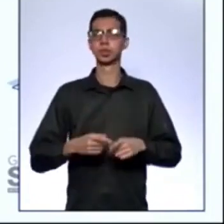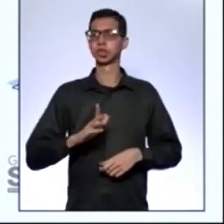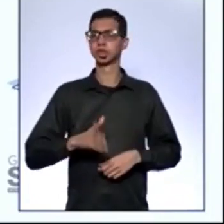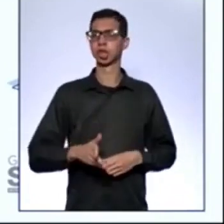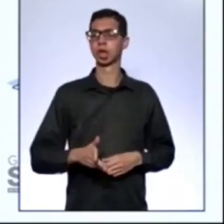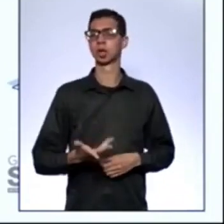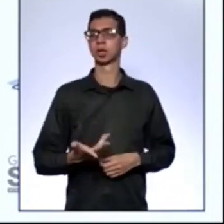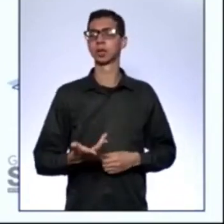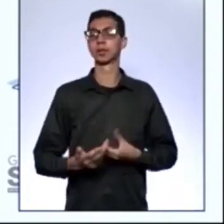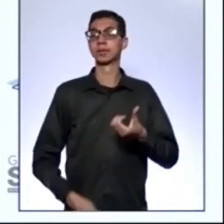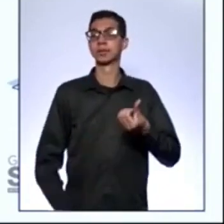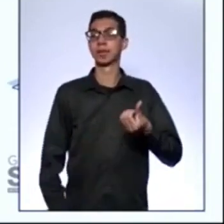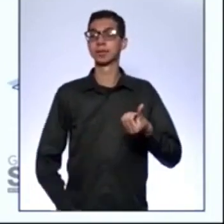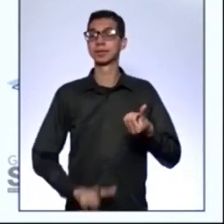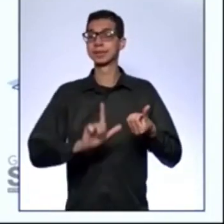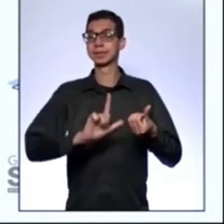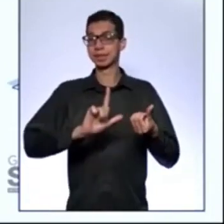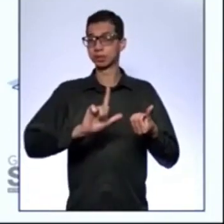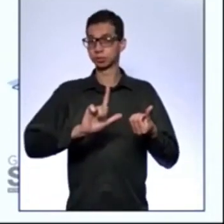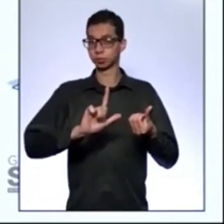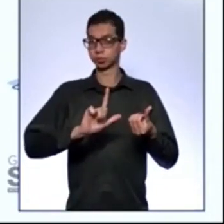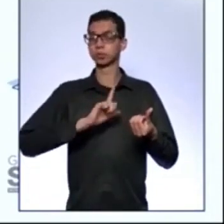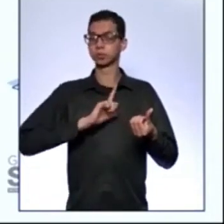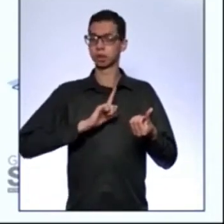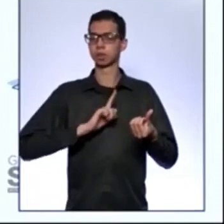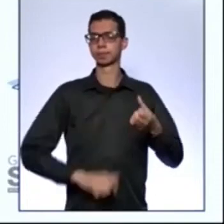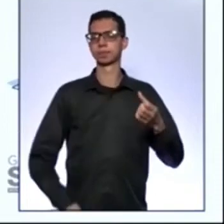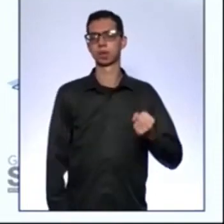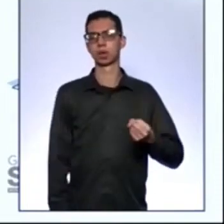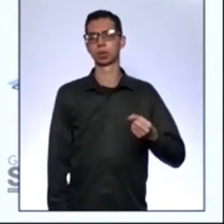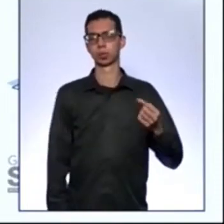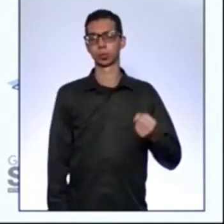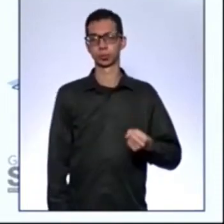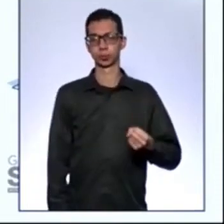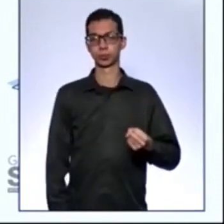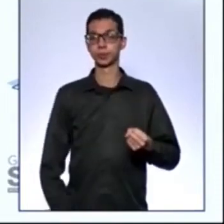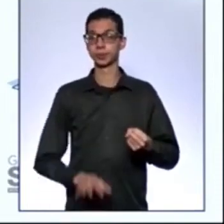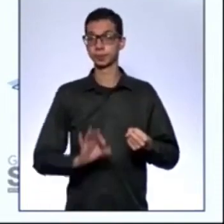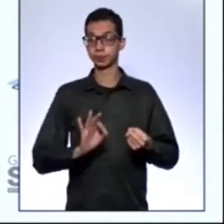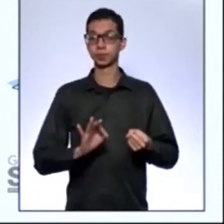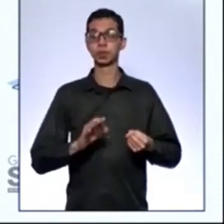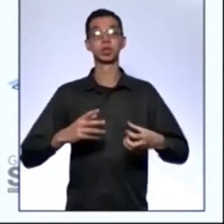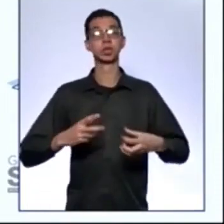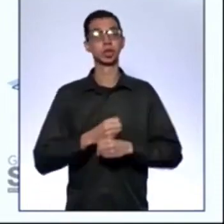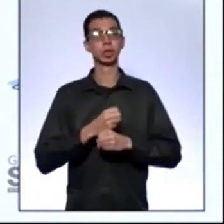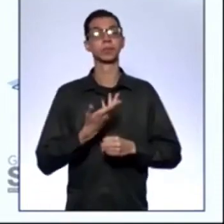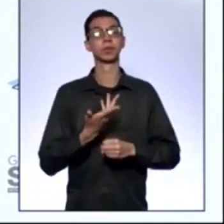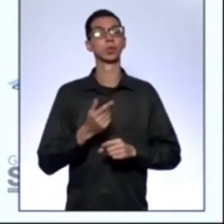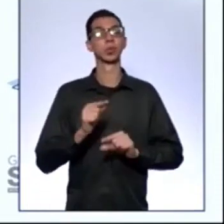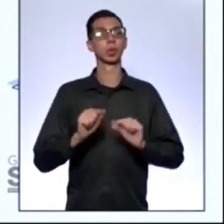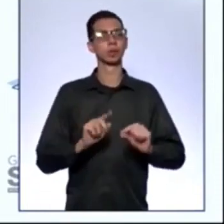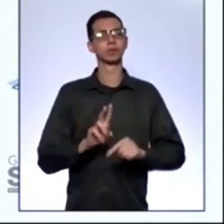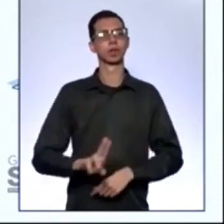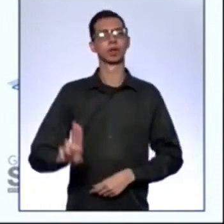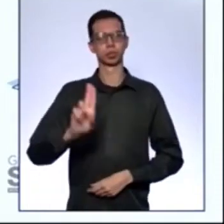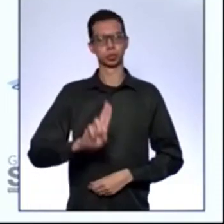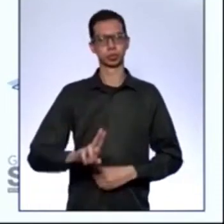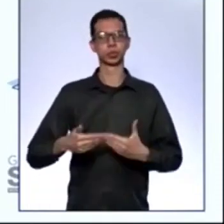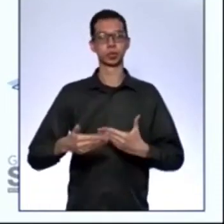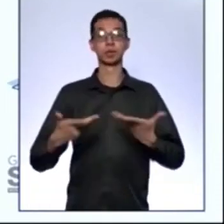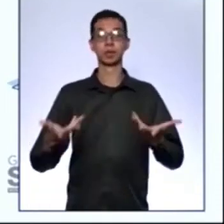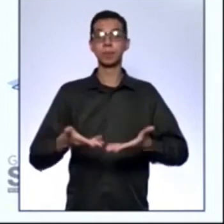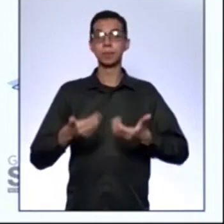estoques 6 litros da tinta de Tom branco que são totalmente utilizados tonybet